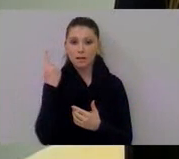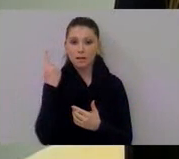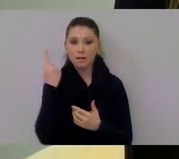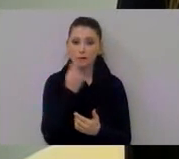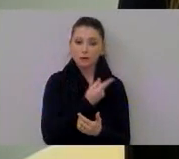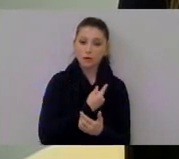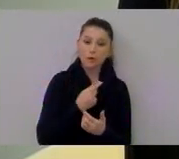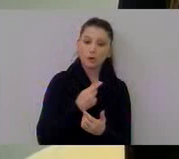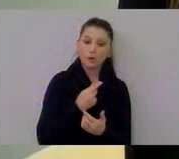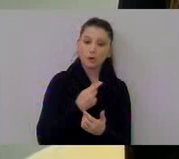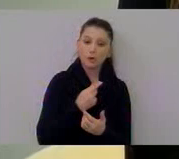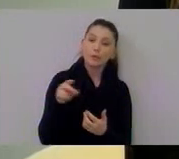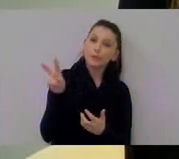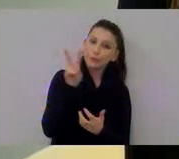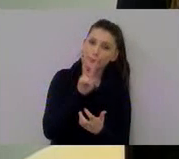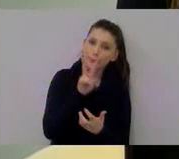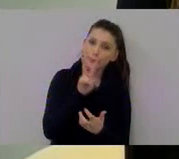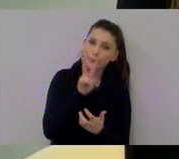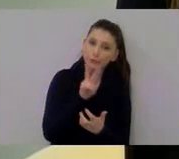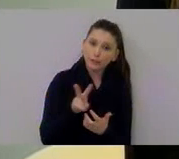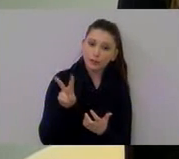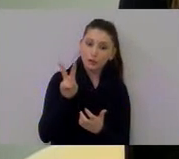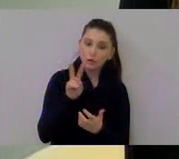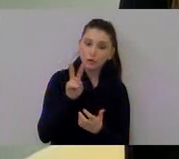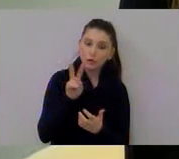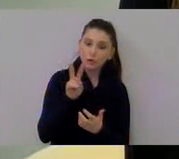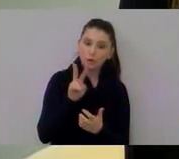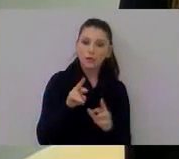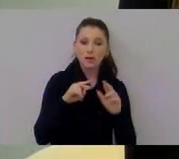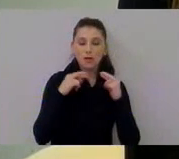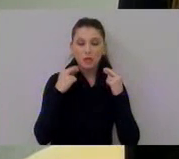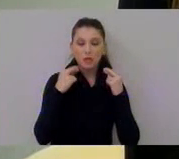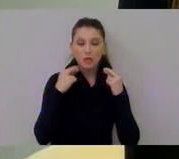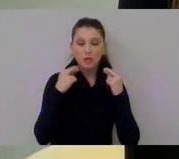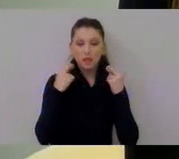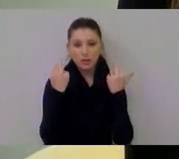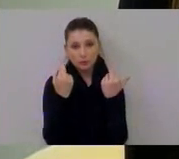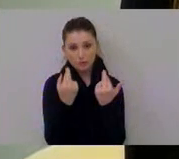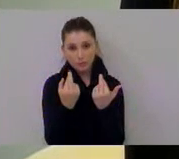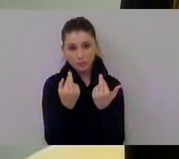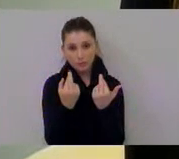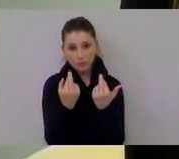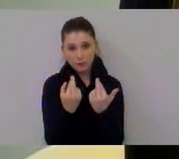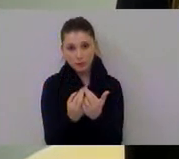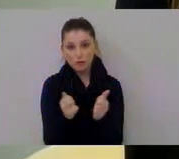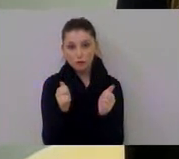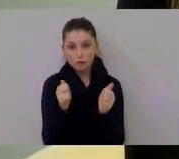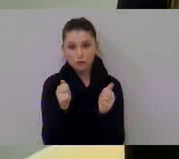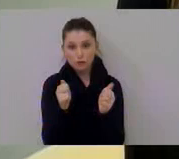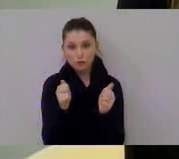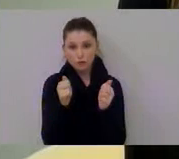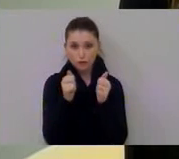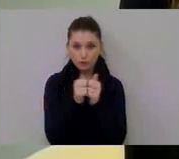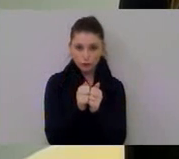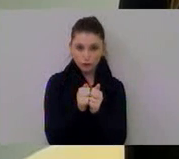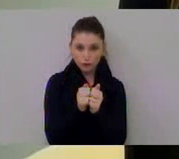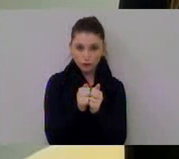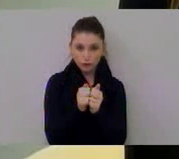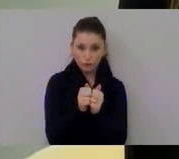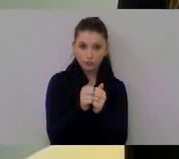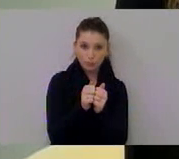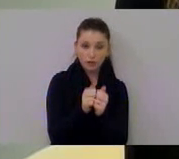vereadores nos reunimos e distribuímos esses nossos valores,